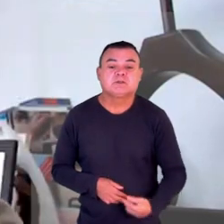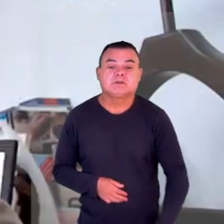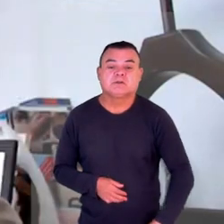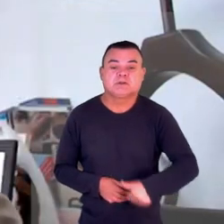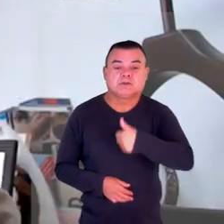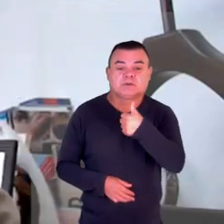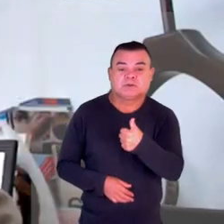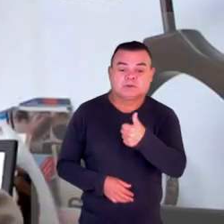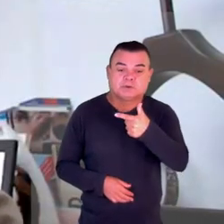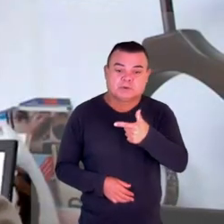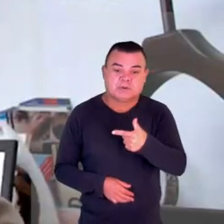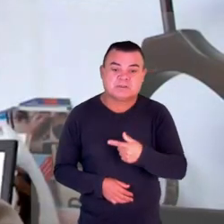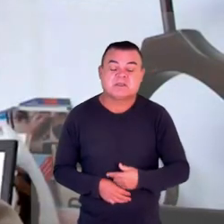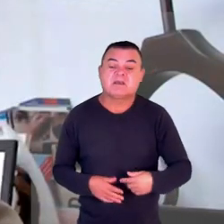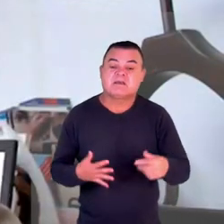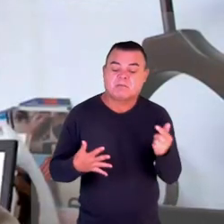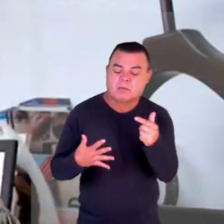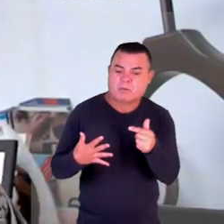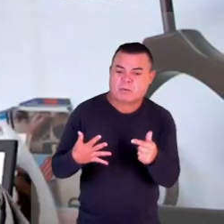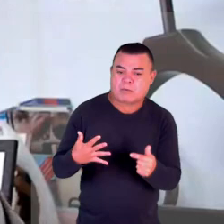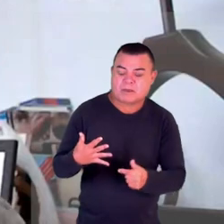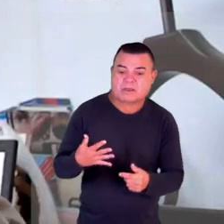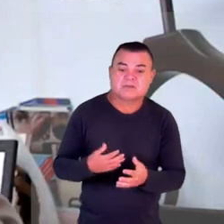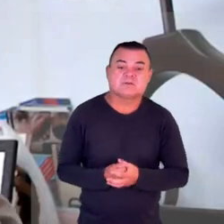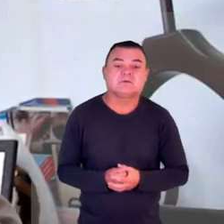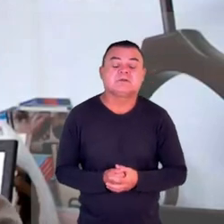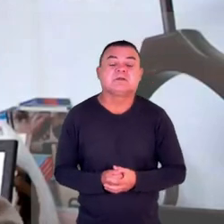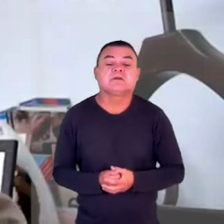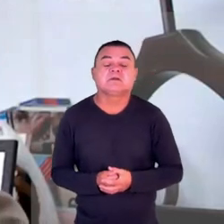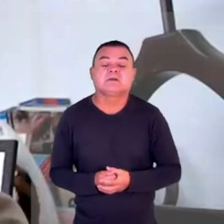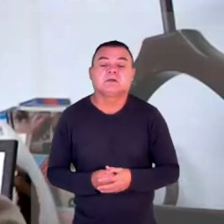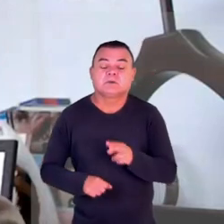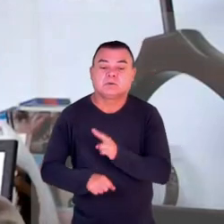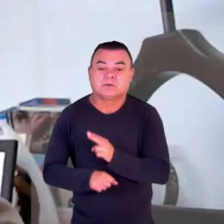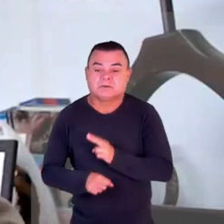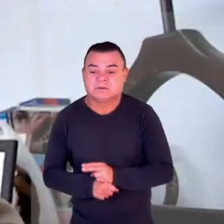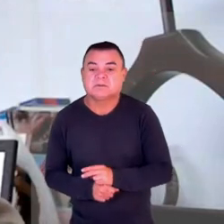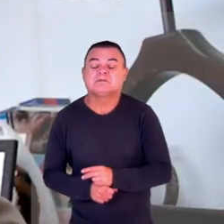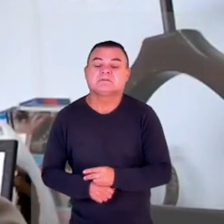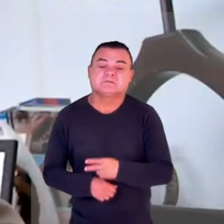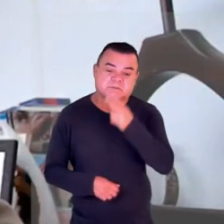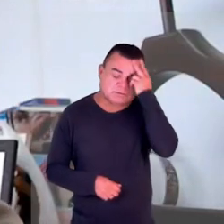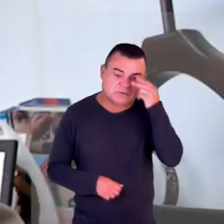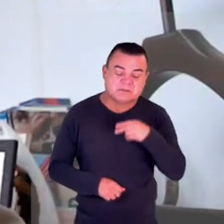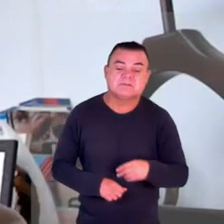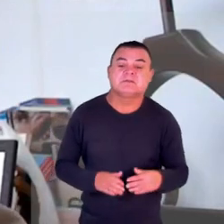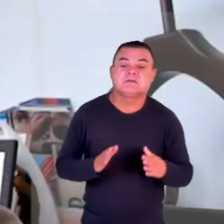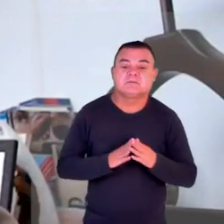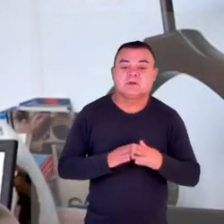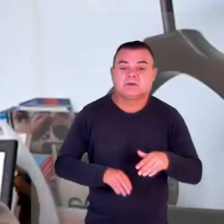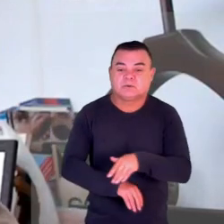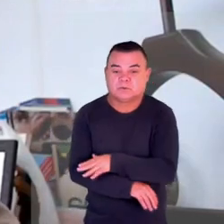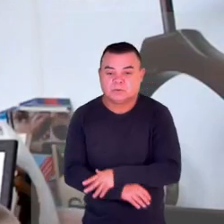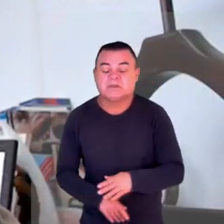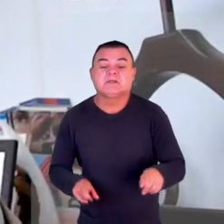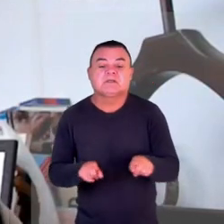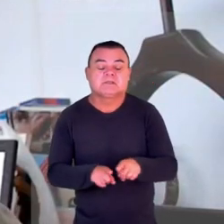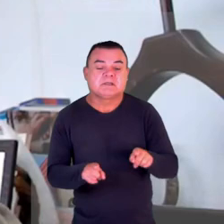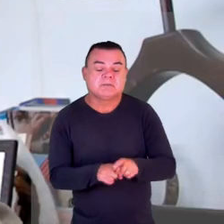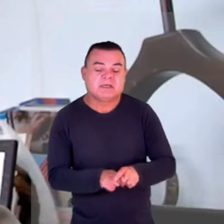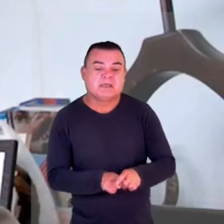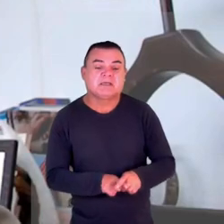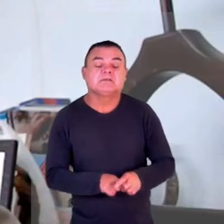trata do direito da população e situação de rua trata do dos direitos dos povos e comunidades tradicionais